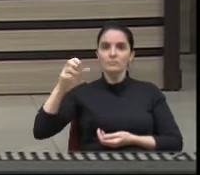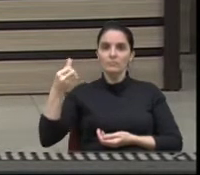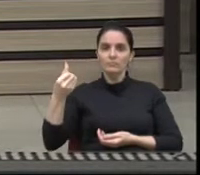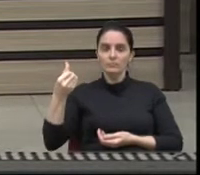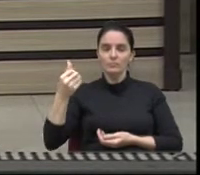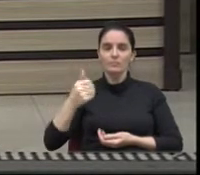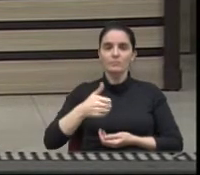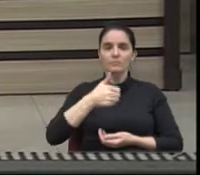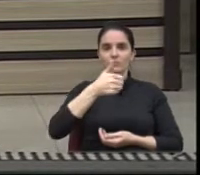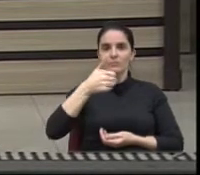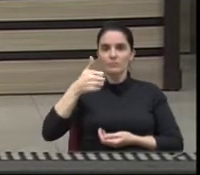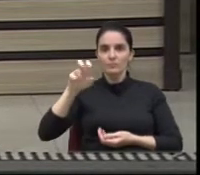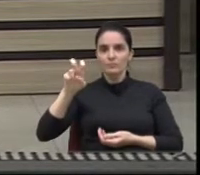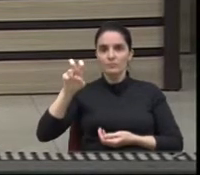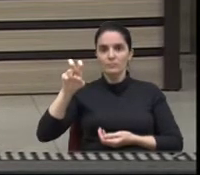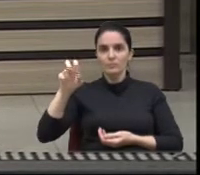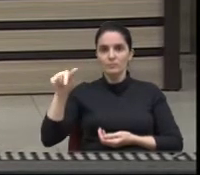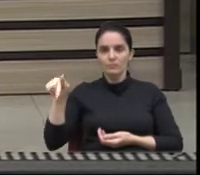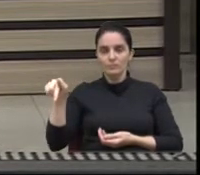1156/17,